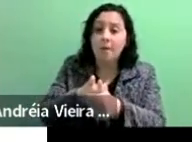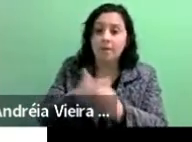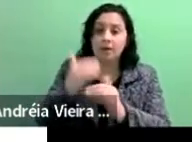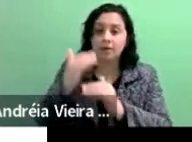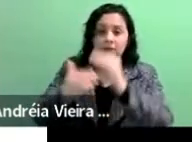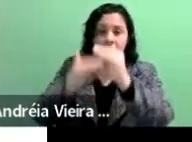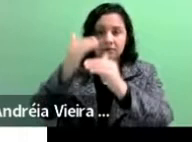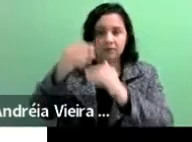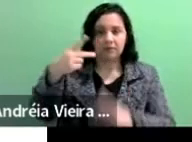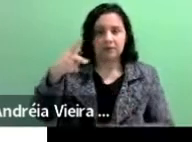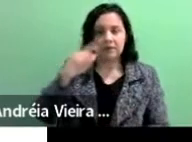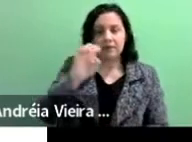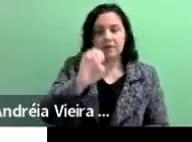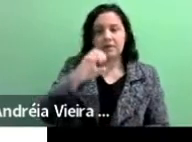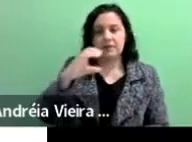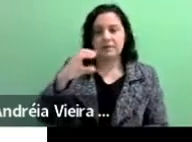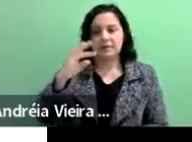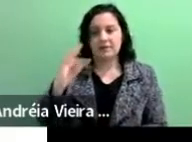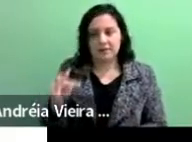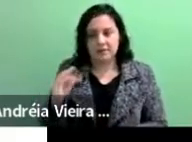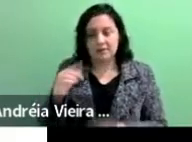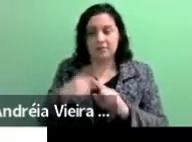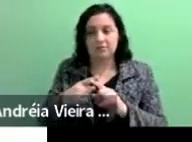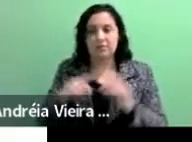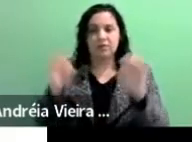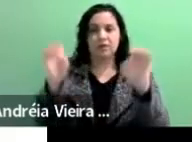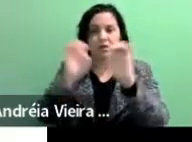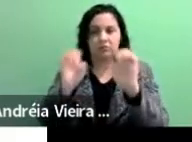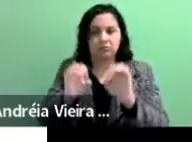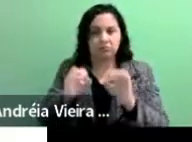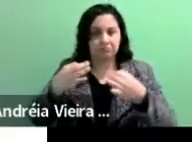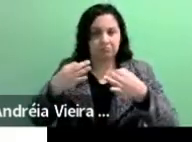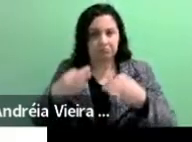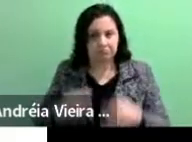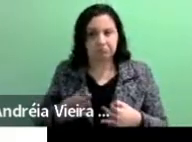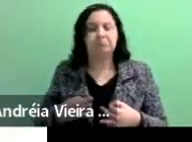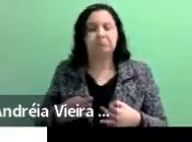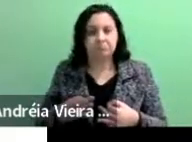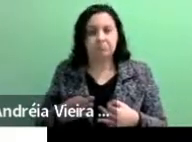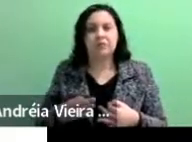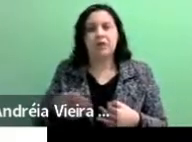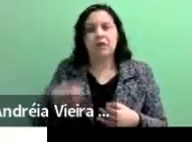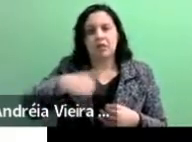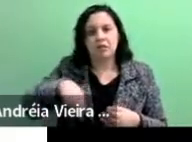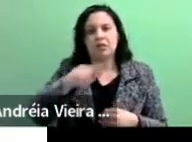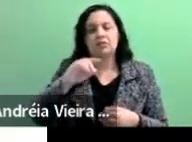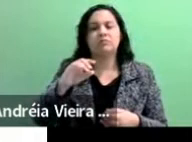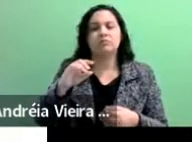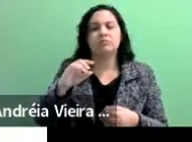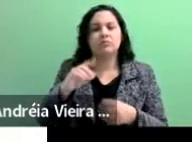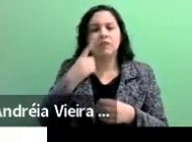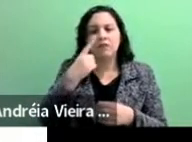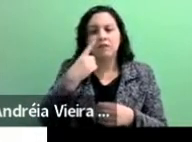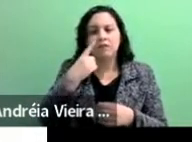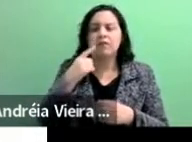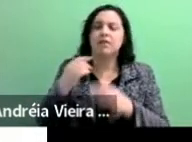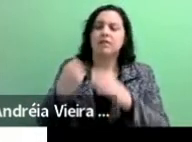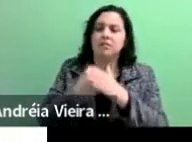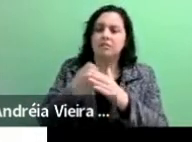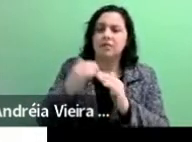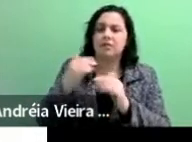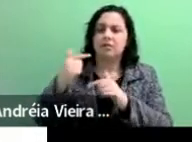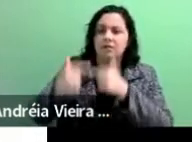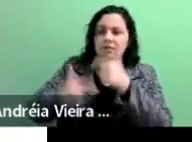negócio dentro dessas instituições de inovação, de ciência, tecnologia e inovação, para que elas possam trabalhar com empresa, para que elas possam